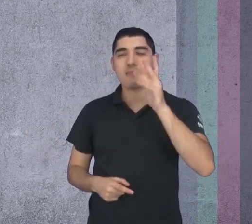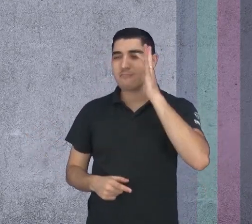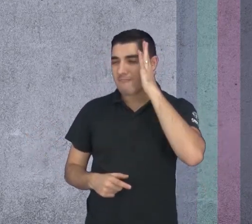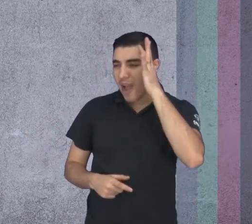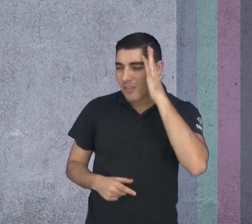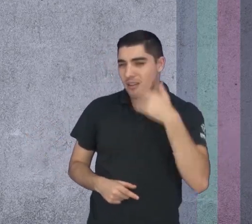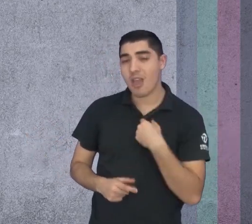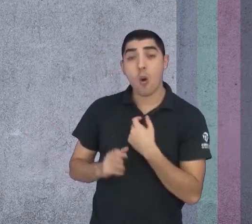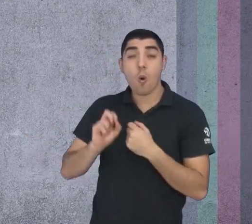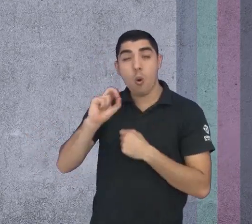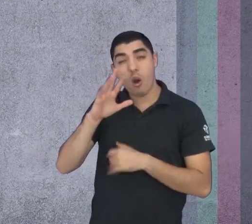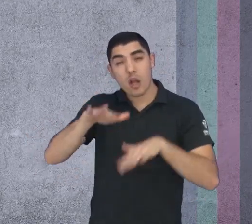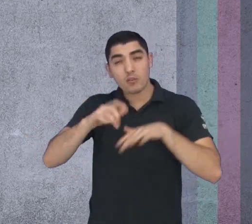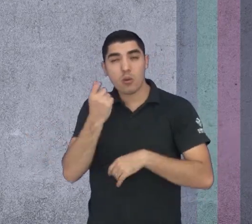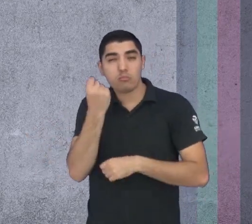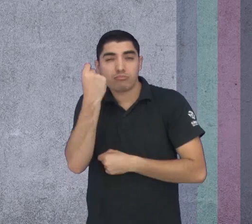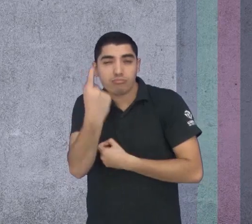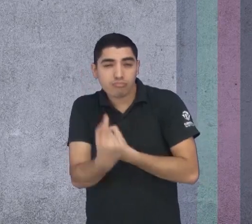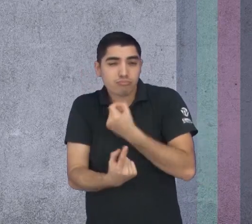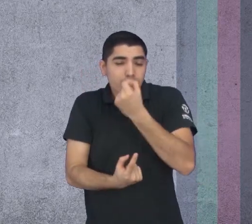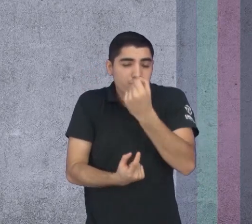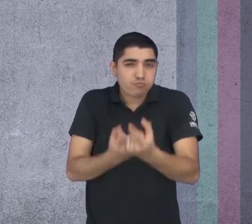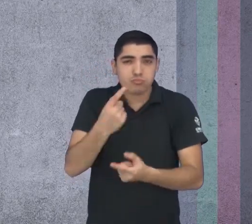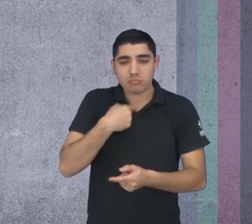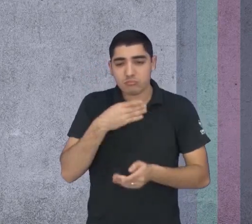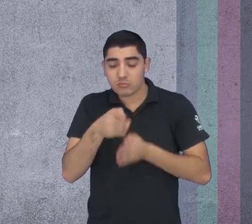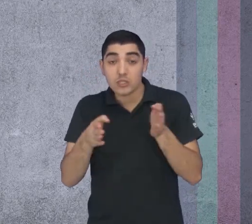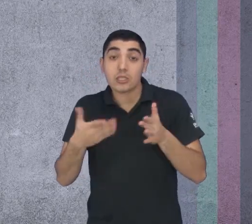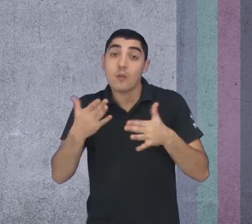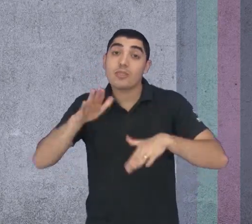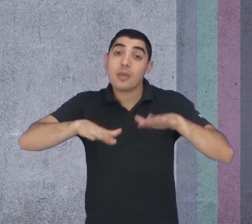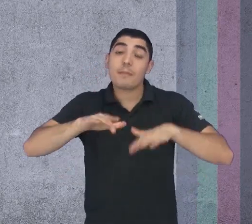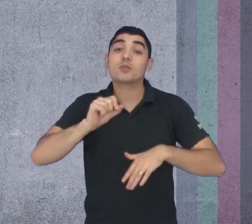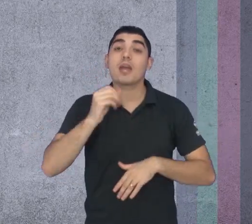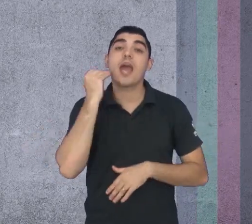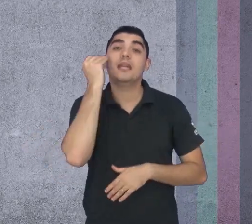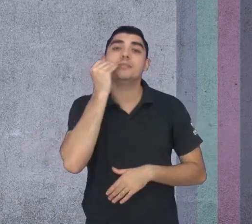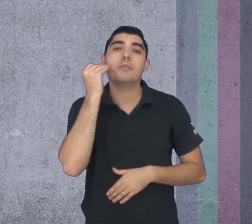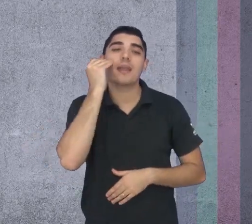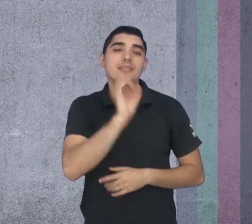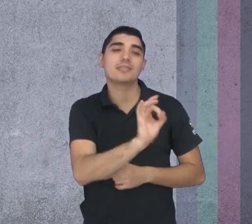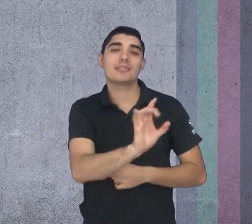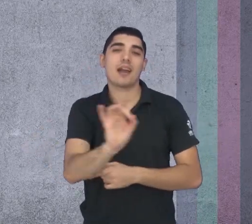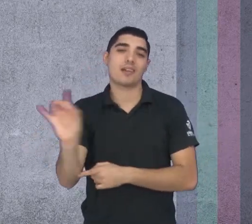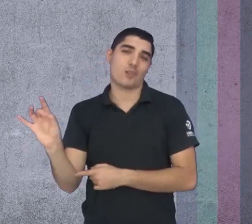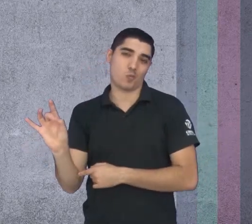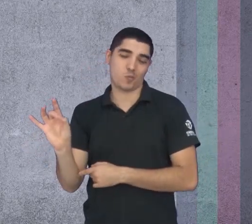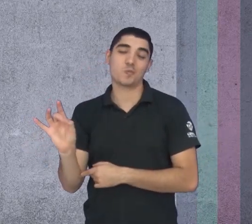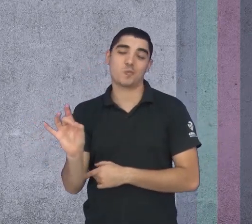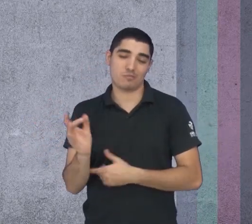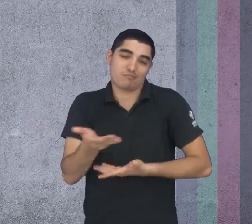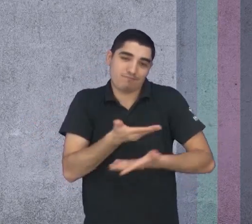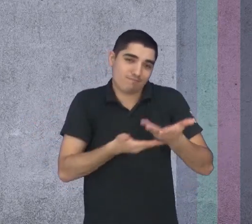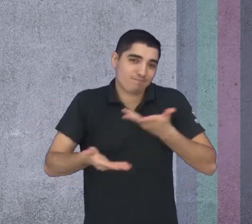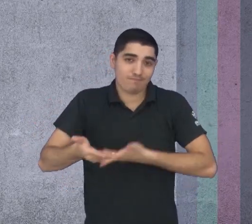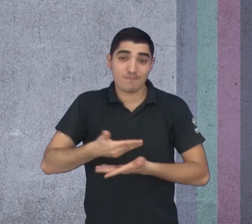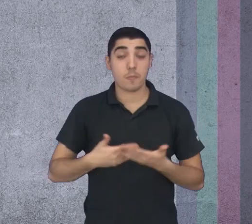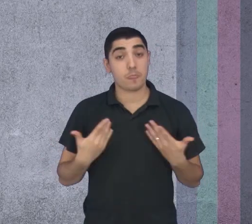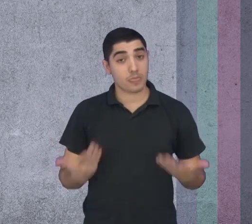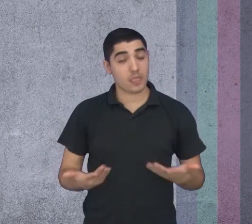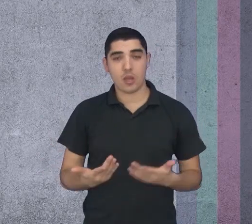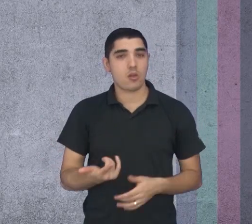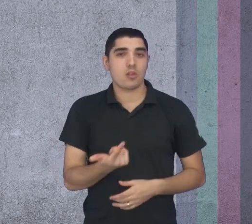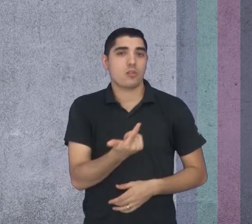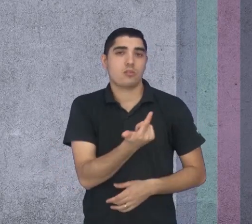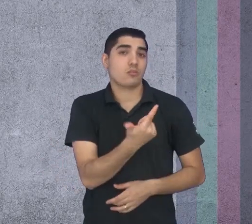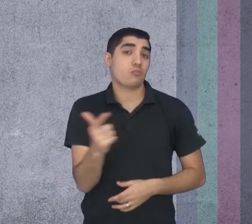vez em quando, é totalmente da experiência da convivência, né? E a gente tem que pensar outra coisa também, não existe relacionamento